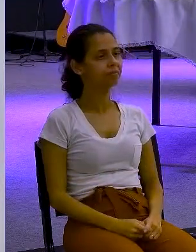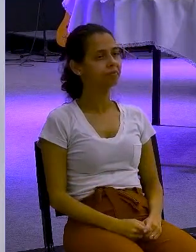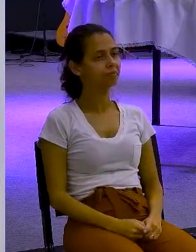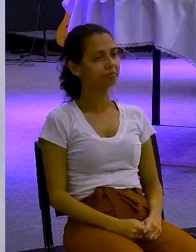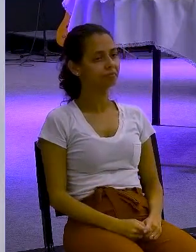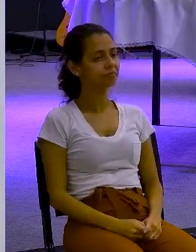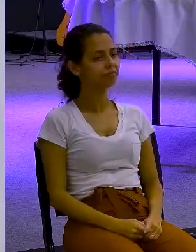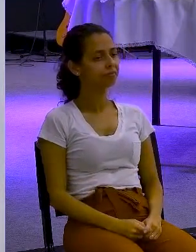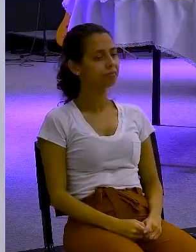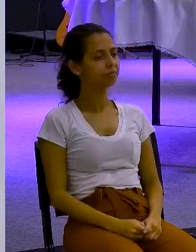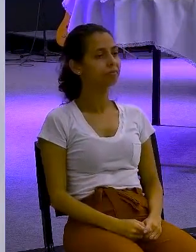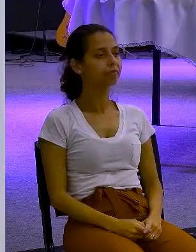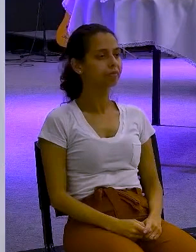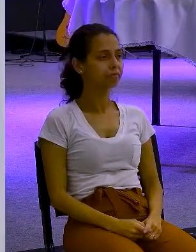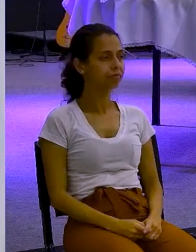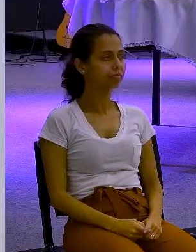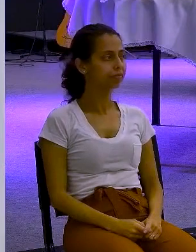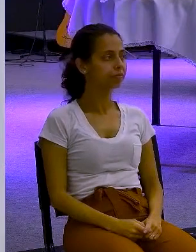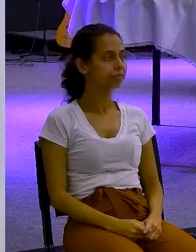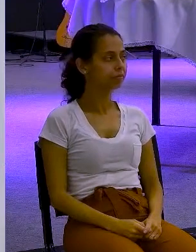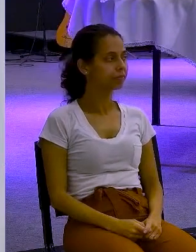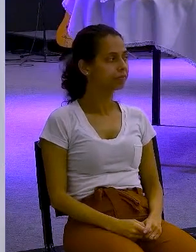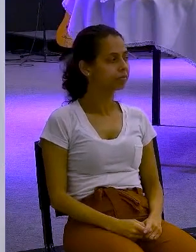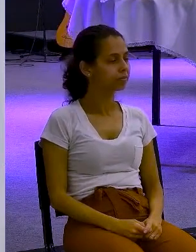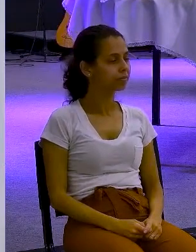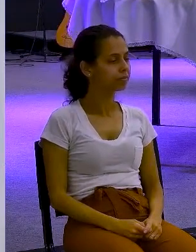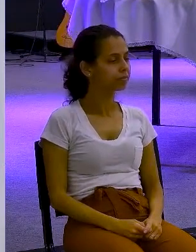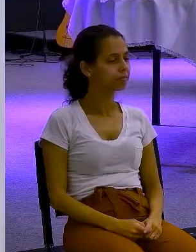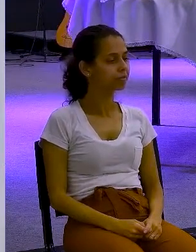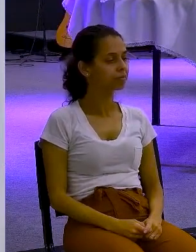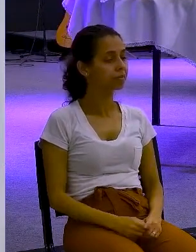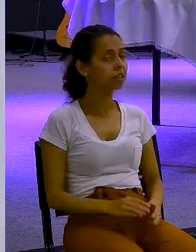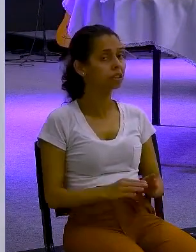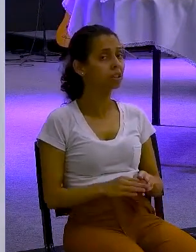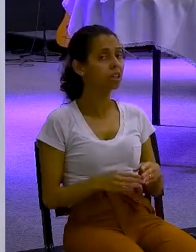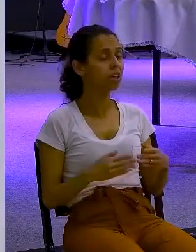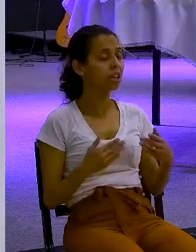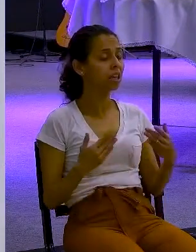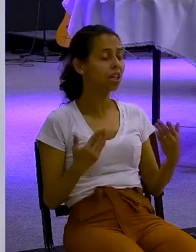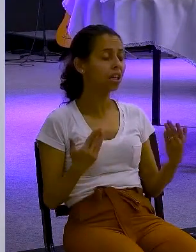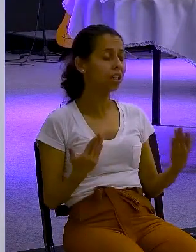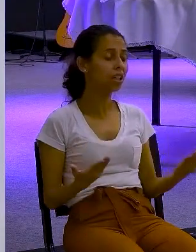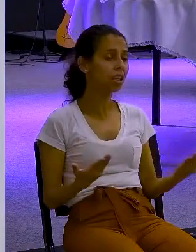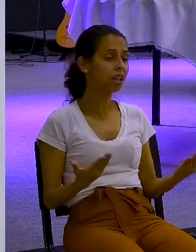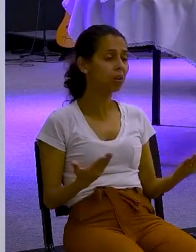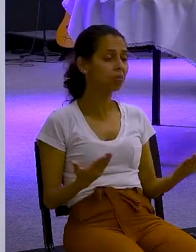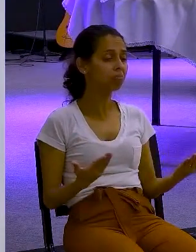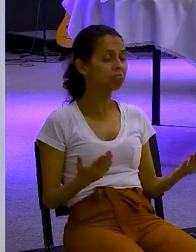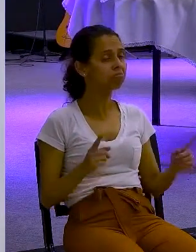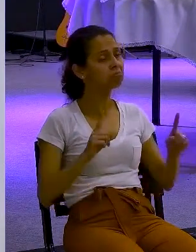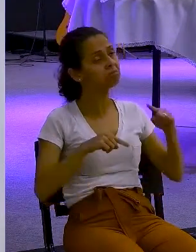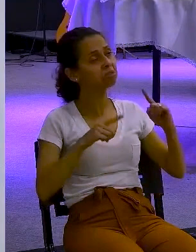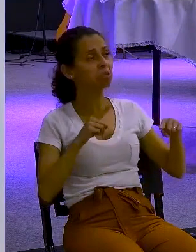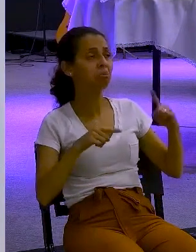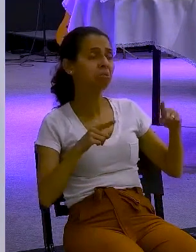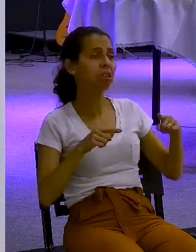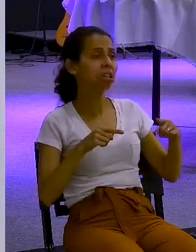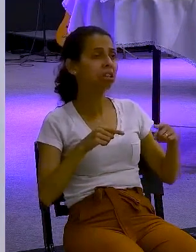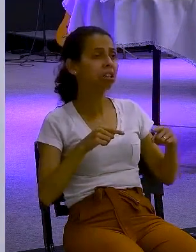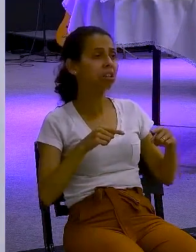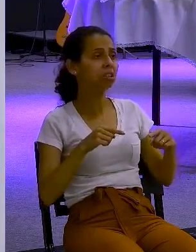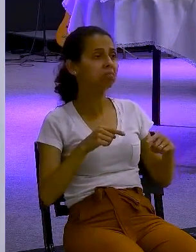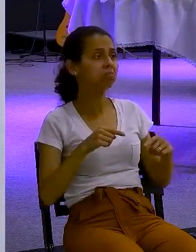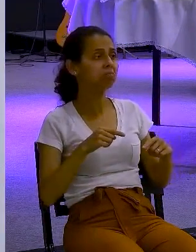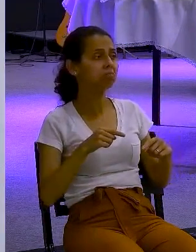isso apressadamente. Então, talvez fosse aquele momento em que muitas vezes as mulheres estão grávidas e nem sabem que